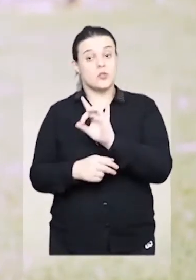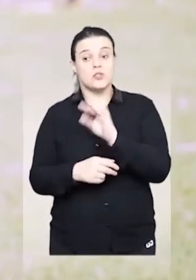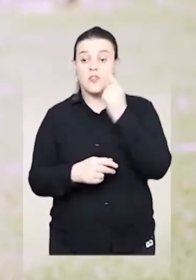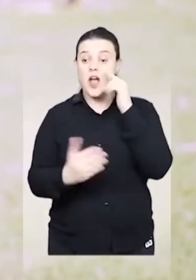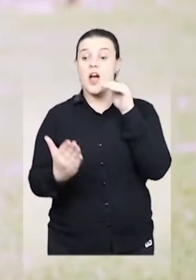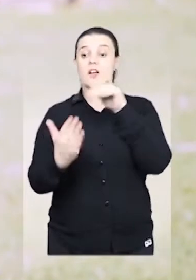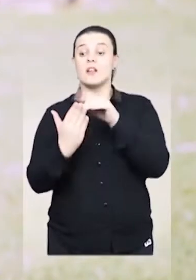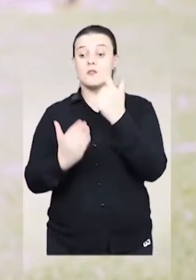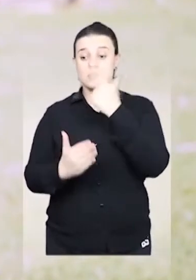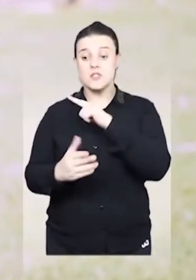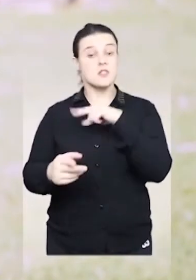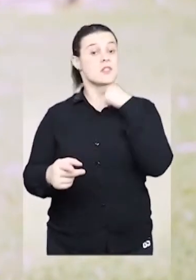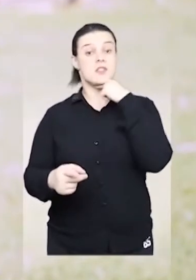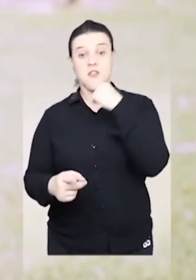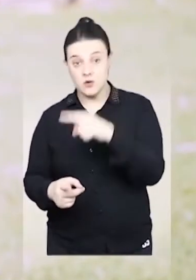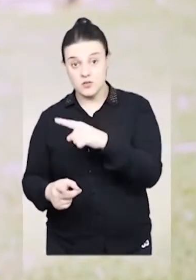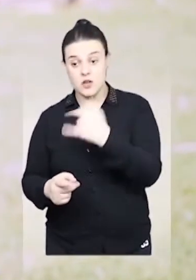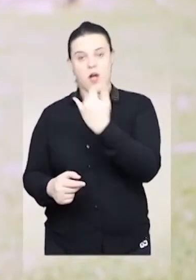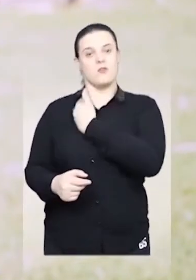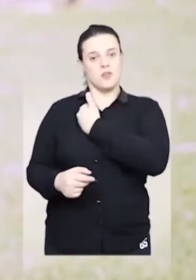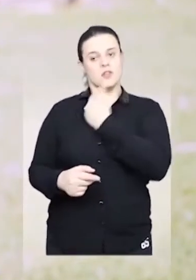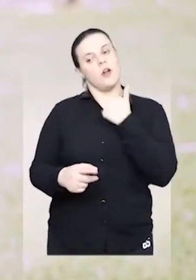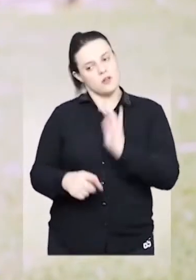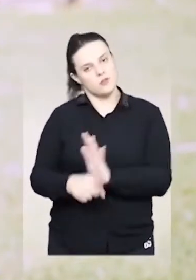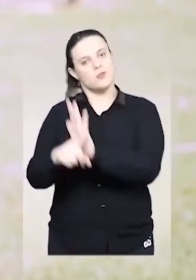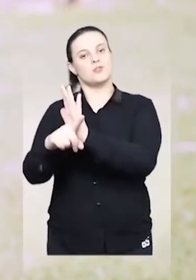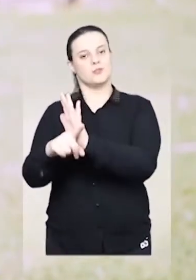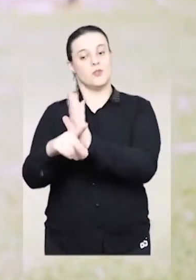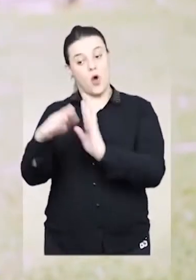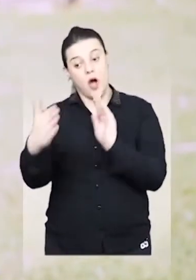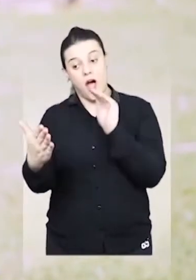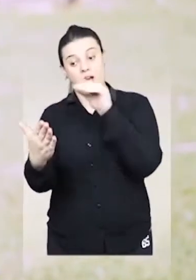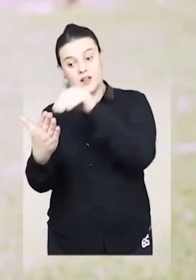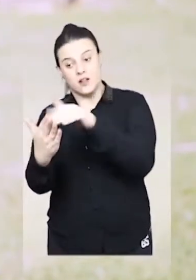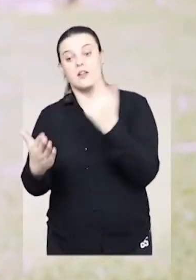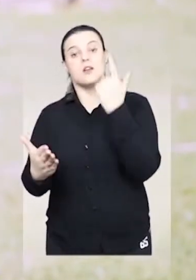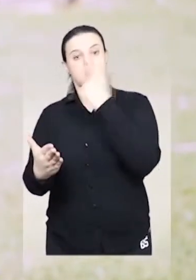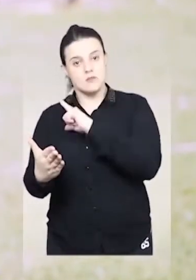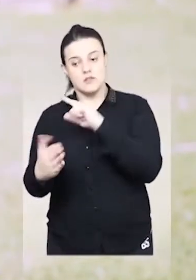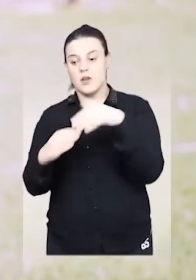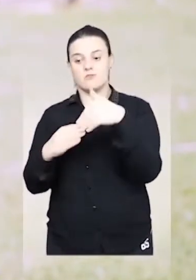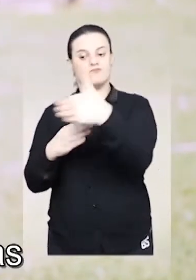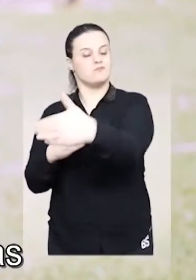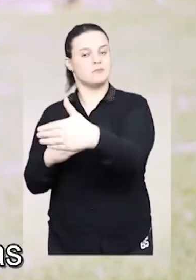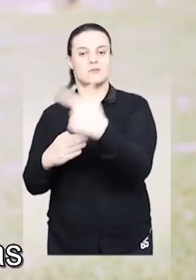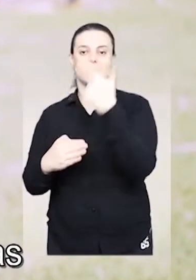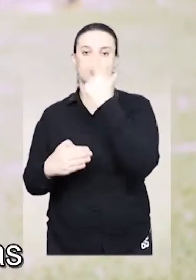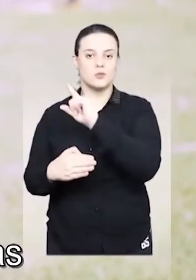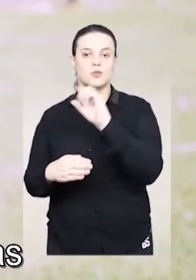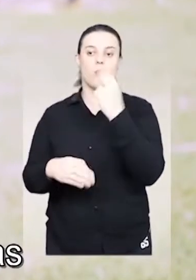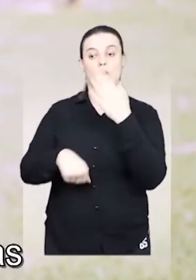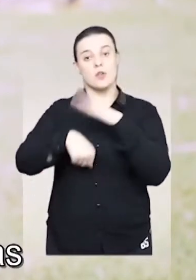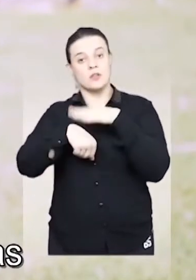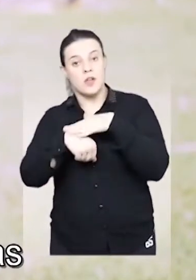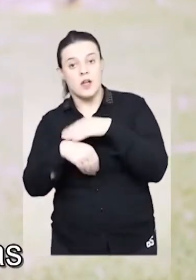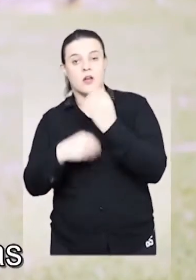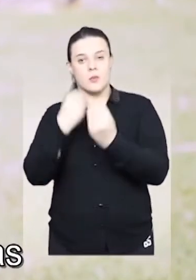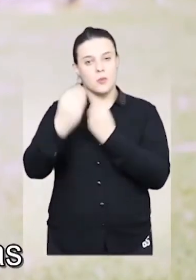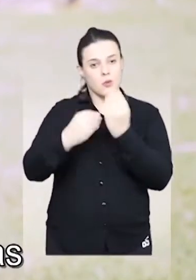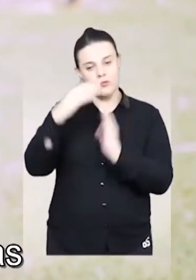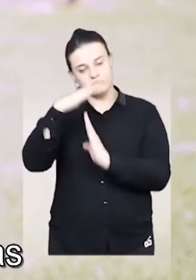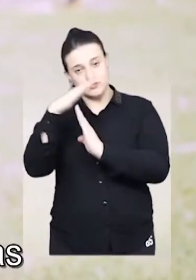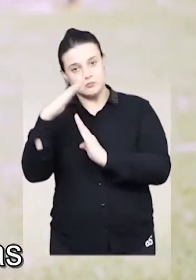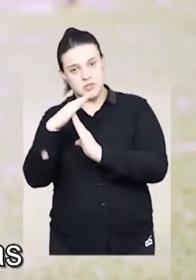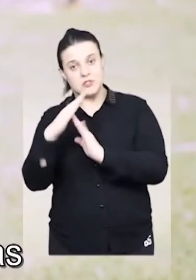onde eu conseguia. Quando eu não conseguia, dizer, olha, não dá, até aqui eu não consigo, ou eu preciso de mais tempo, ou realmente esse é o